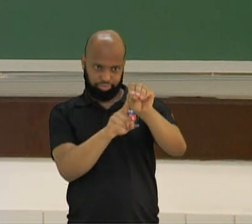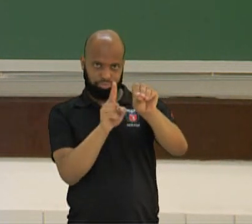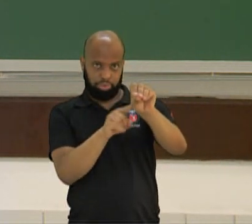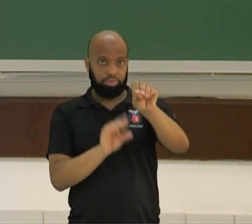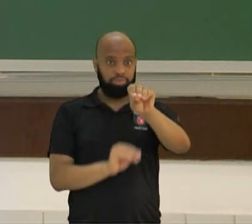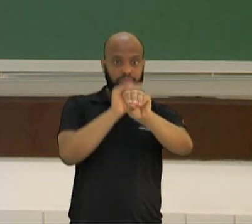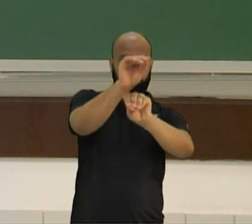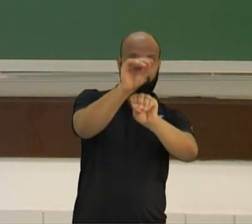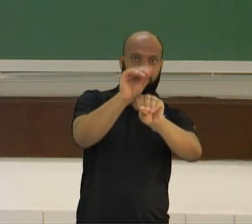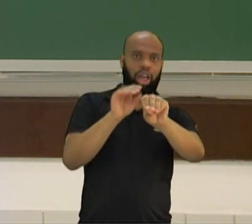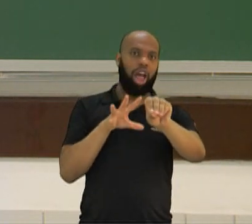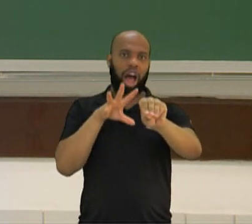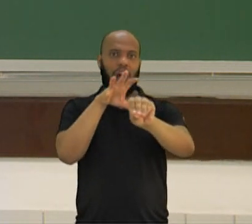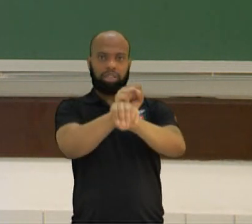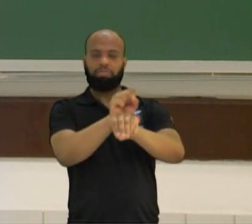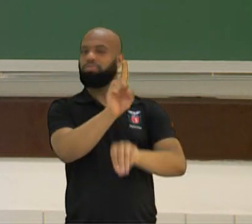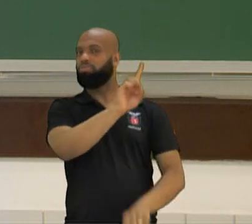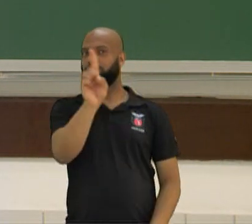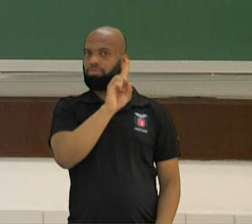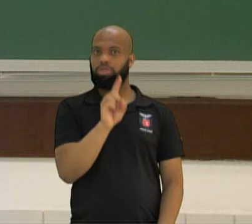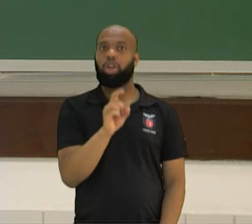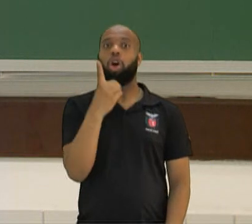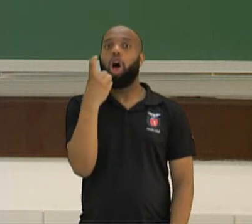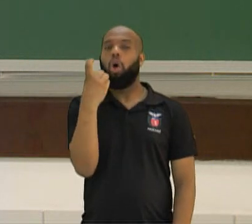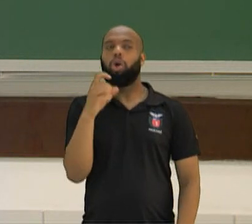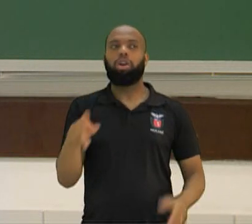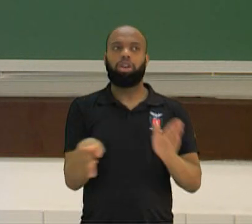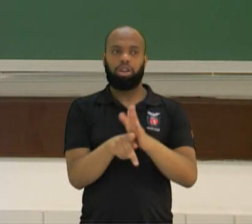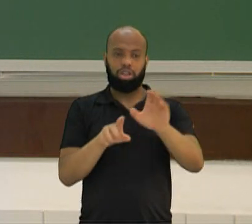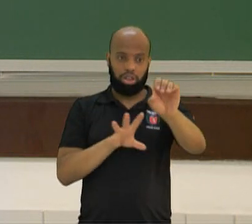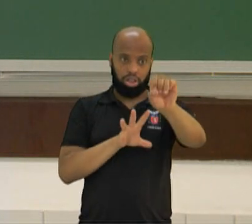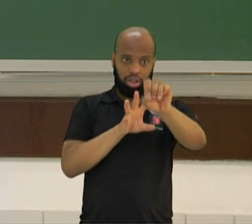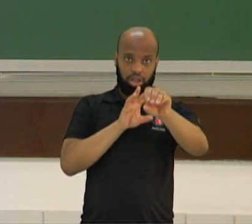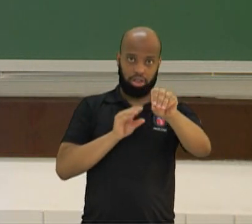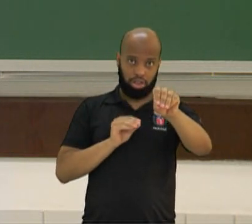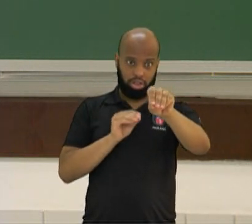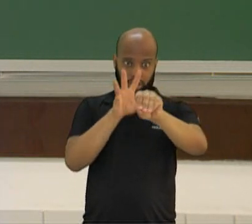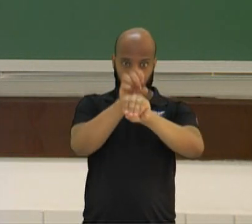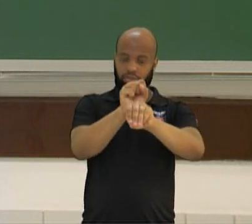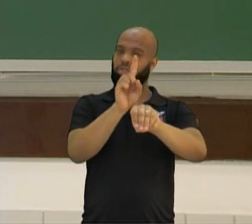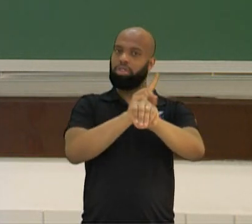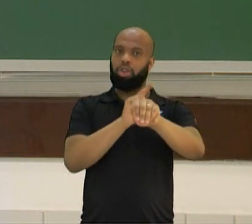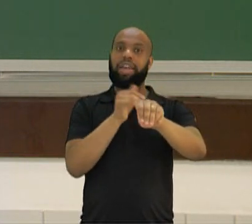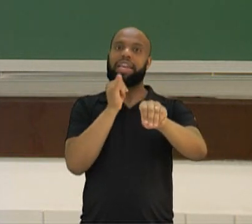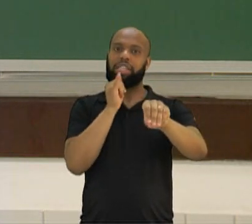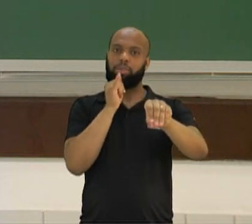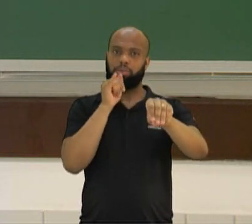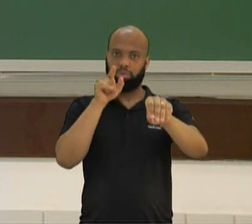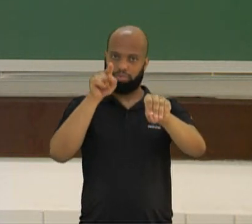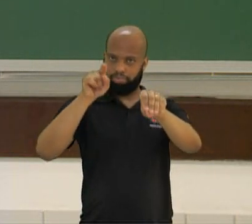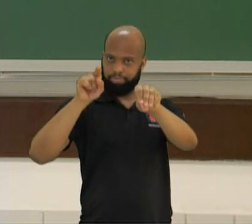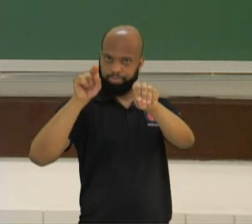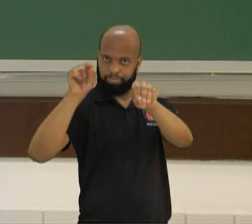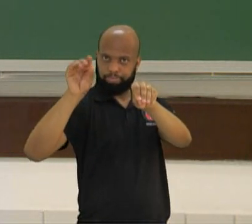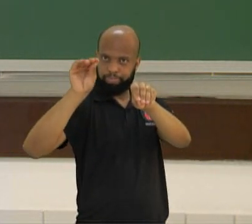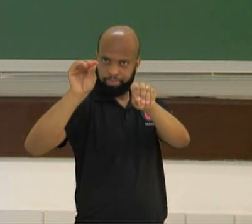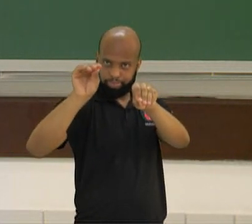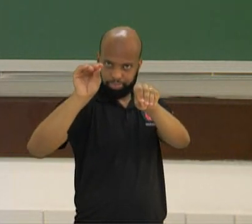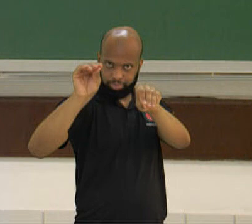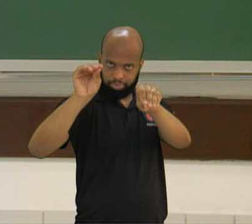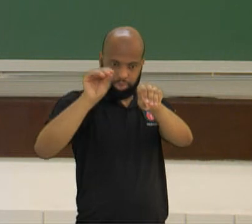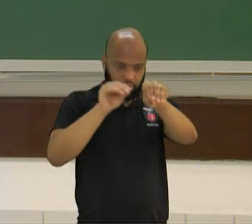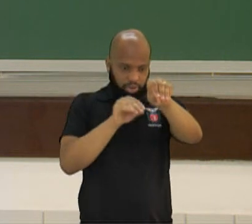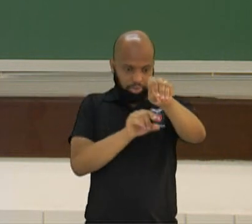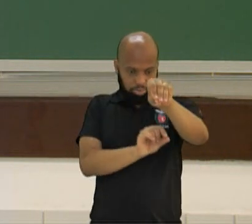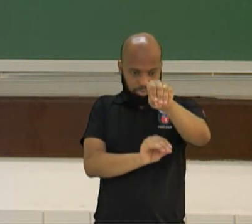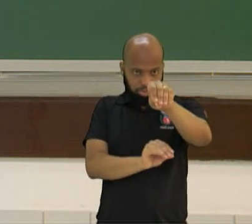peças não são capturadas. A única peça capturada é a peça que estiver, né, lógico, do seu adversário, lá na casa